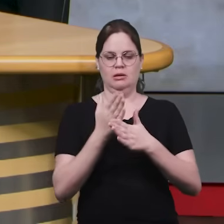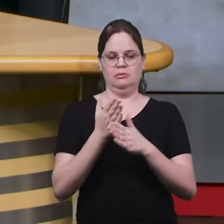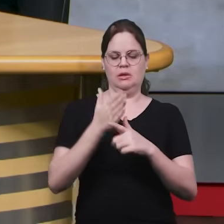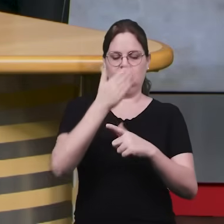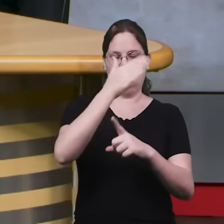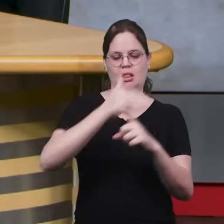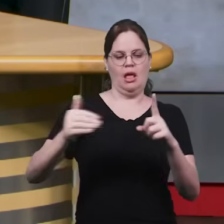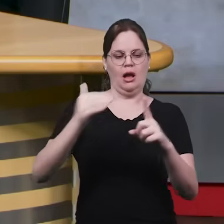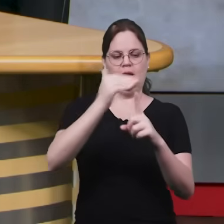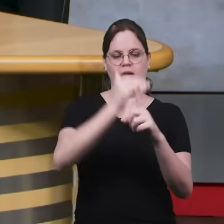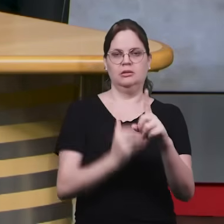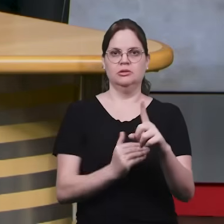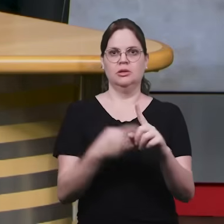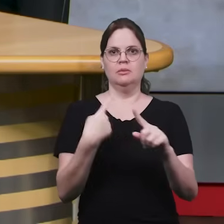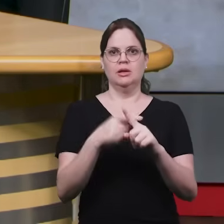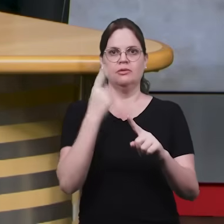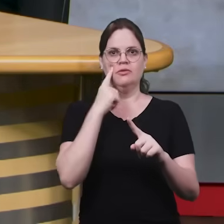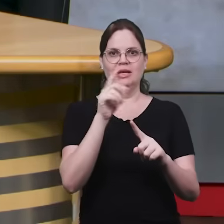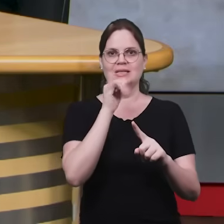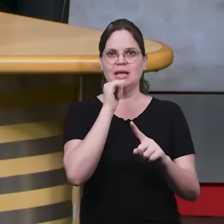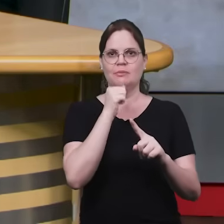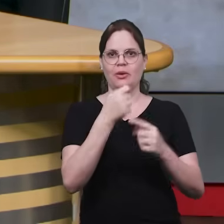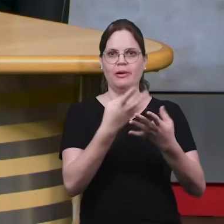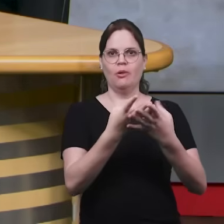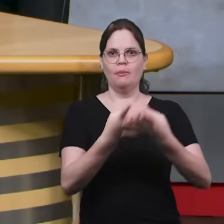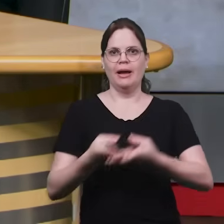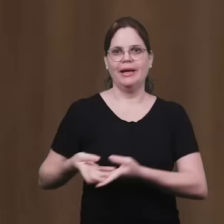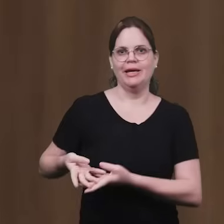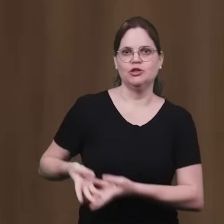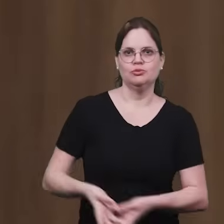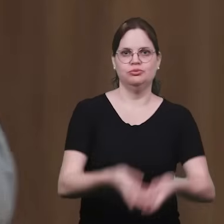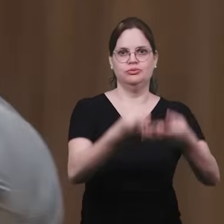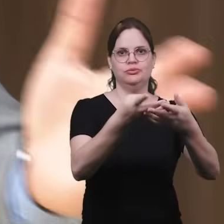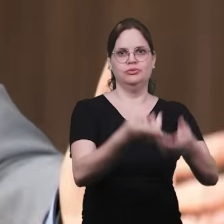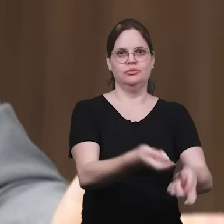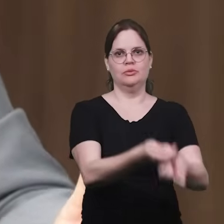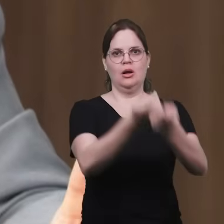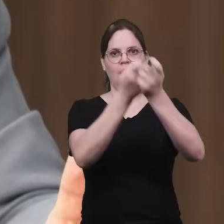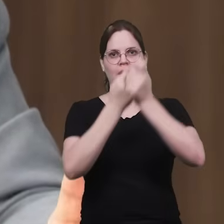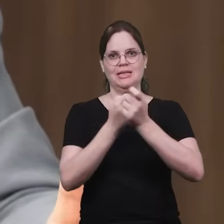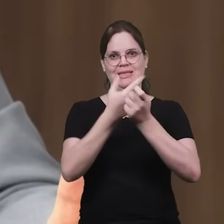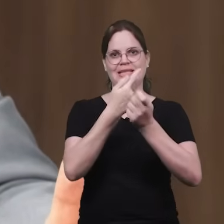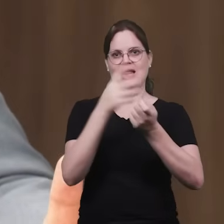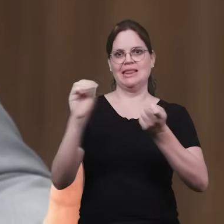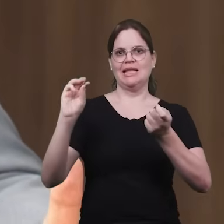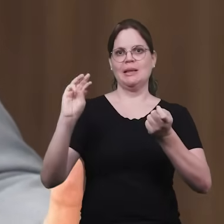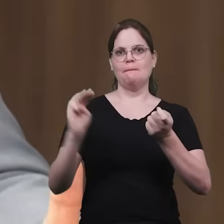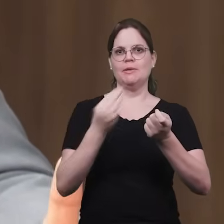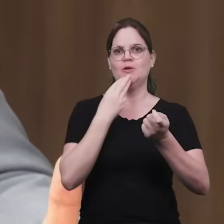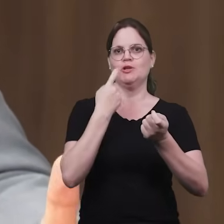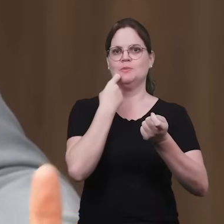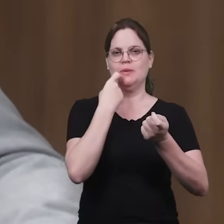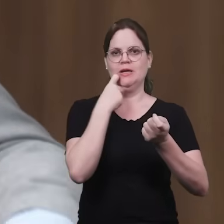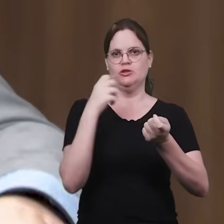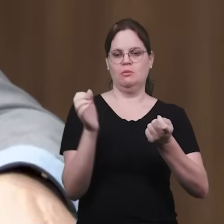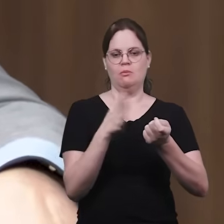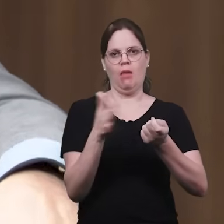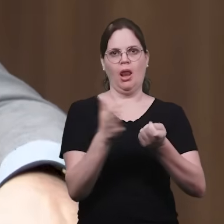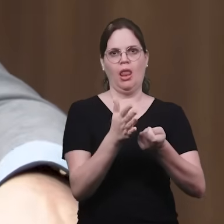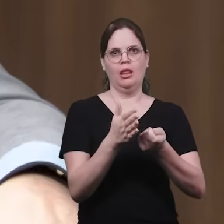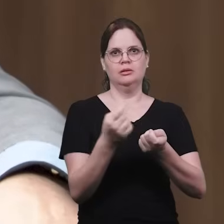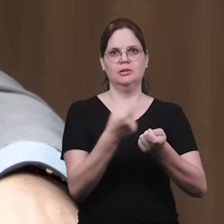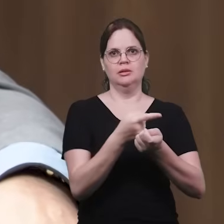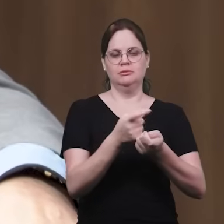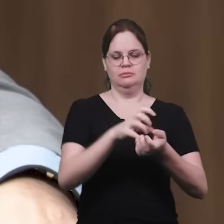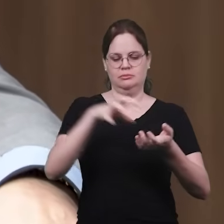é como se você jogasse uma rede que tem a capacidade de pegar 70 milhões de peixes, mas você vai